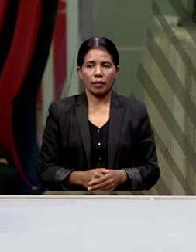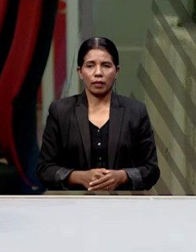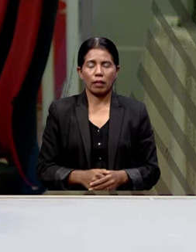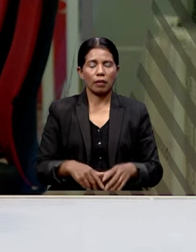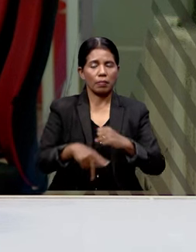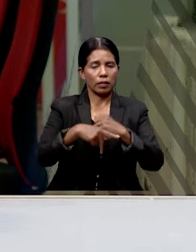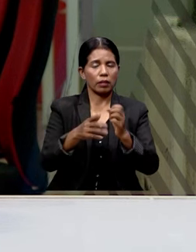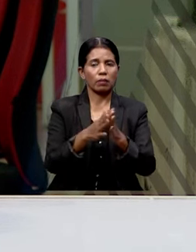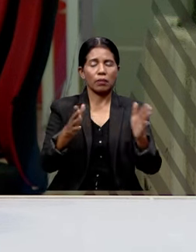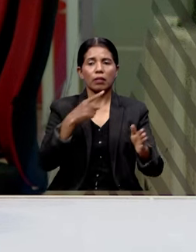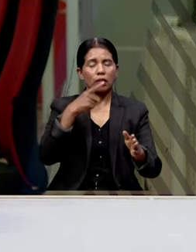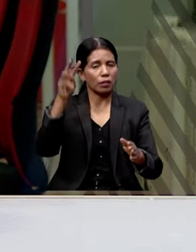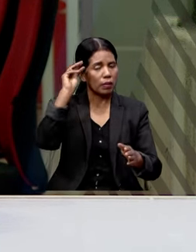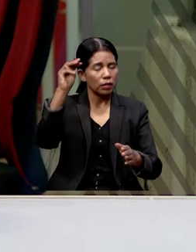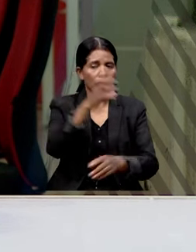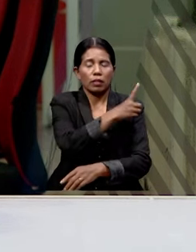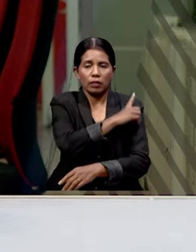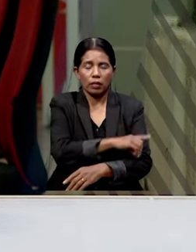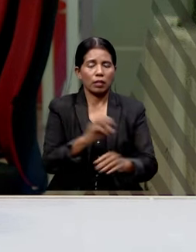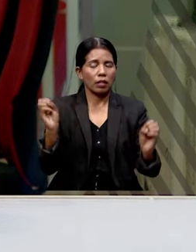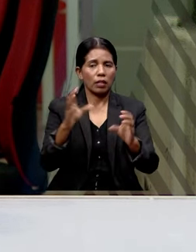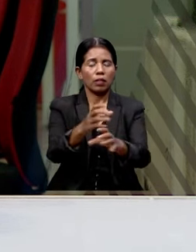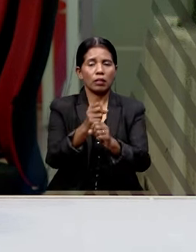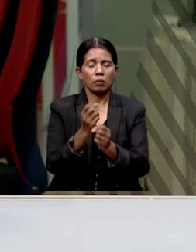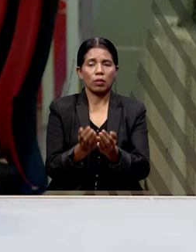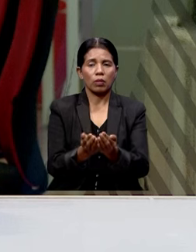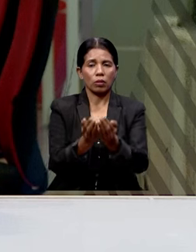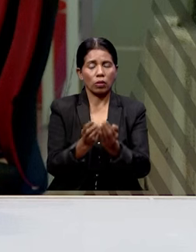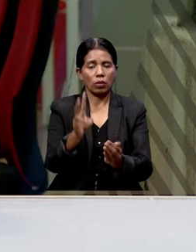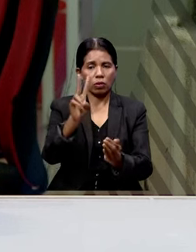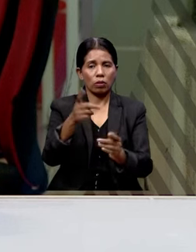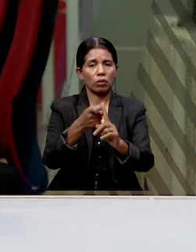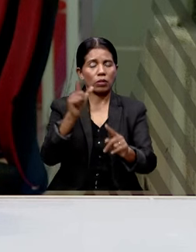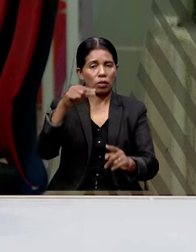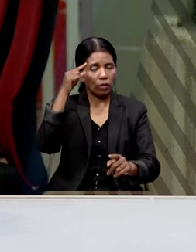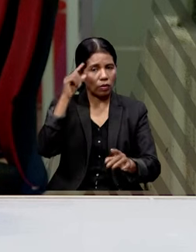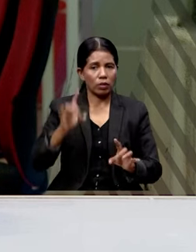Bancar a oposição questiona o ministro de Defesa Nabeel Assimi Rorua, Rússia governo Austrália.